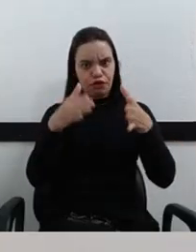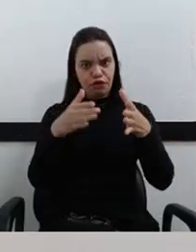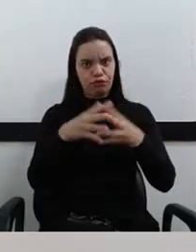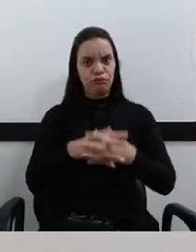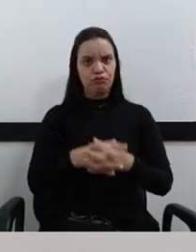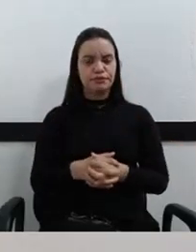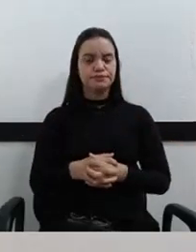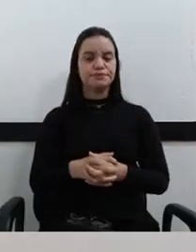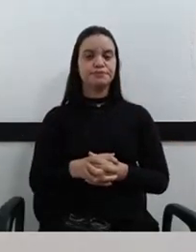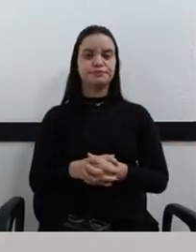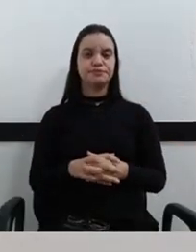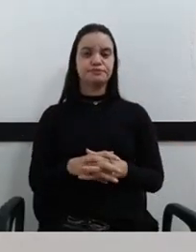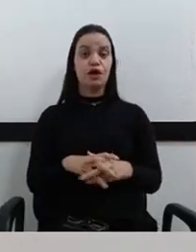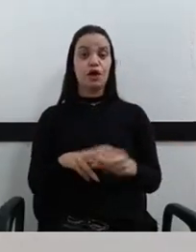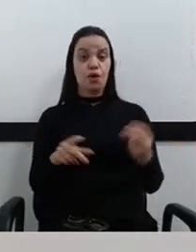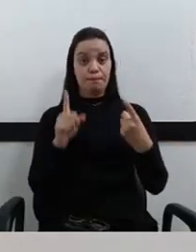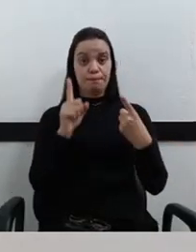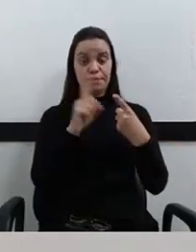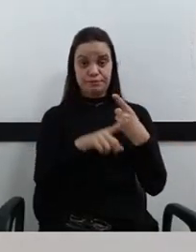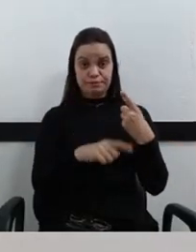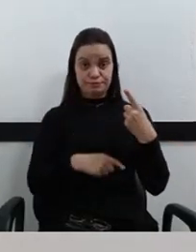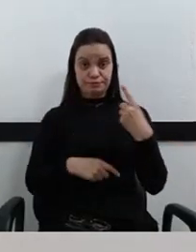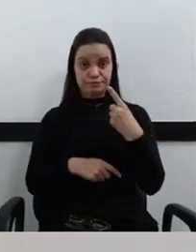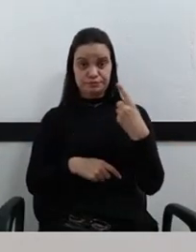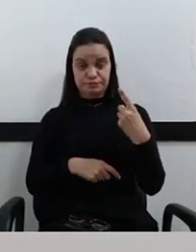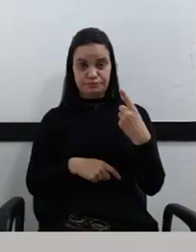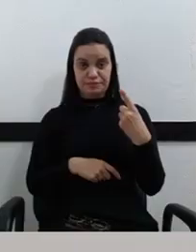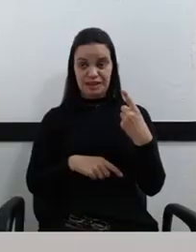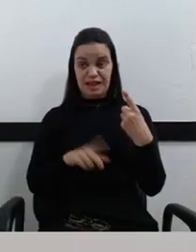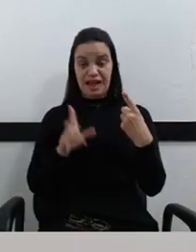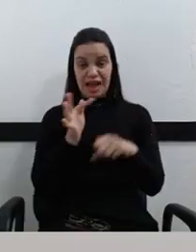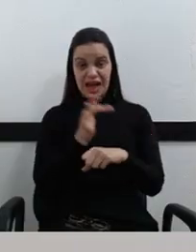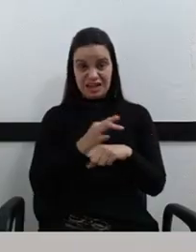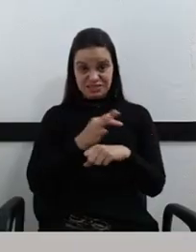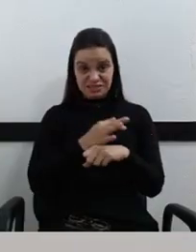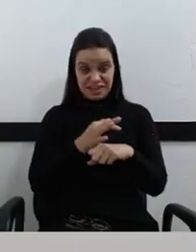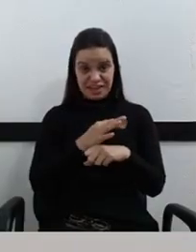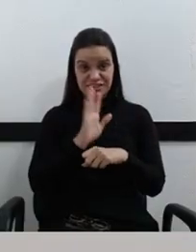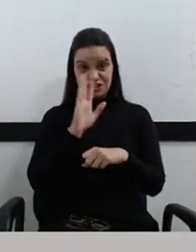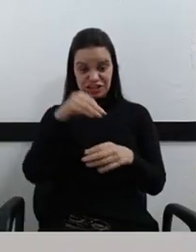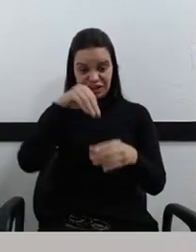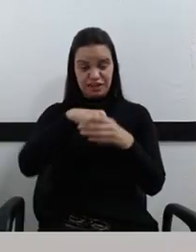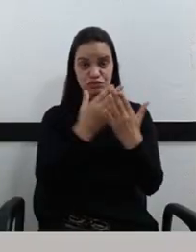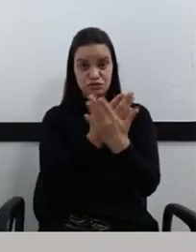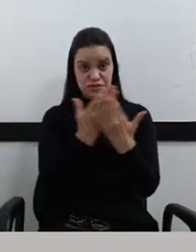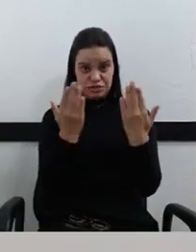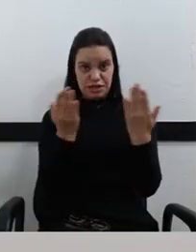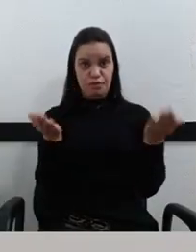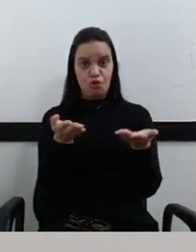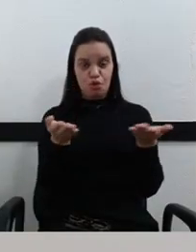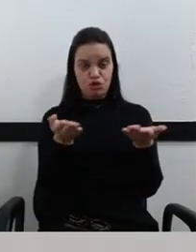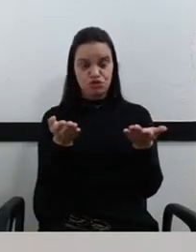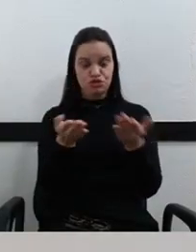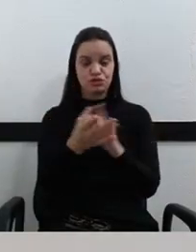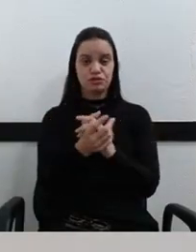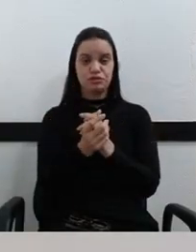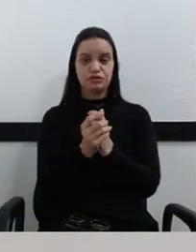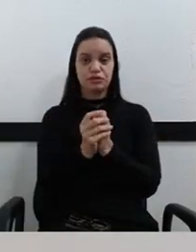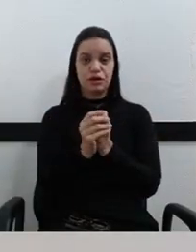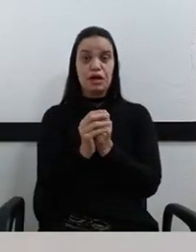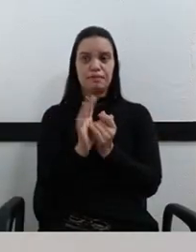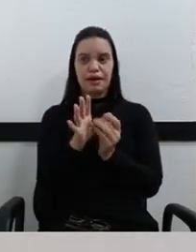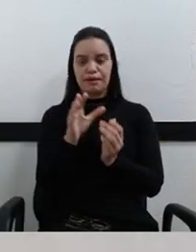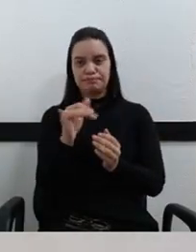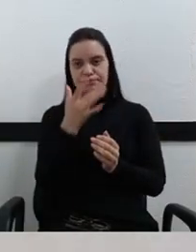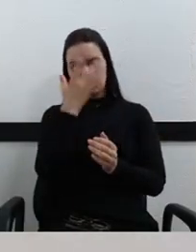assim, questão número 1. Aquelas férias desses prêmios que já estão no sistema hoje, para ou